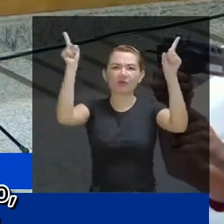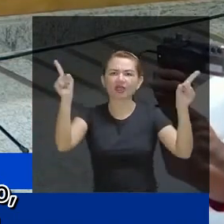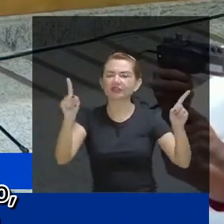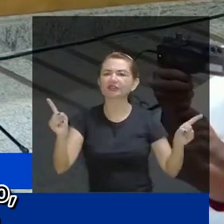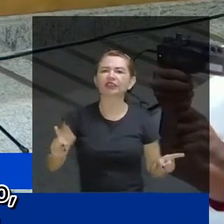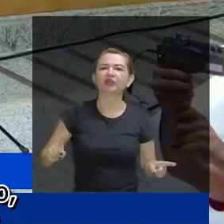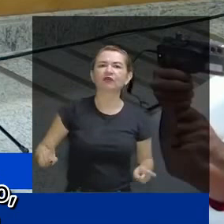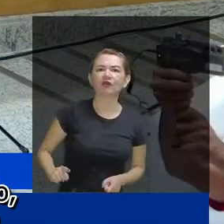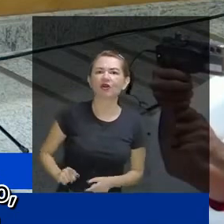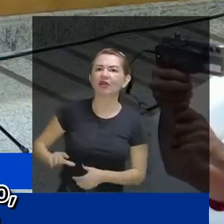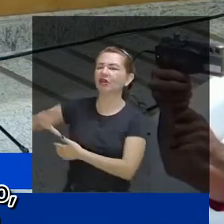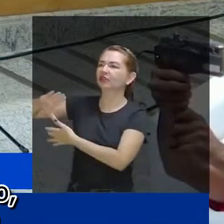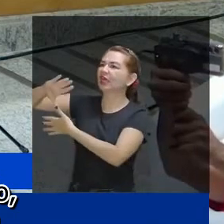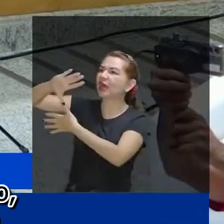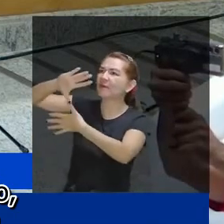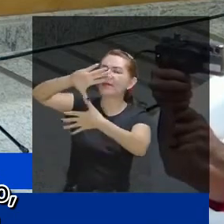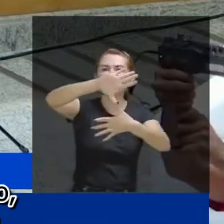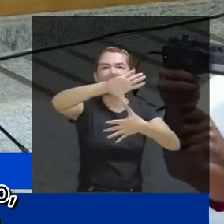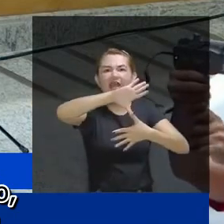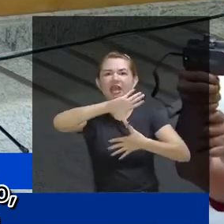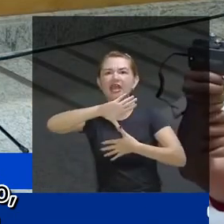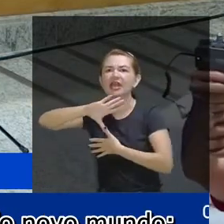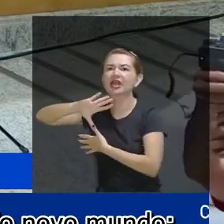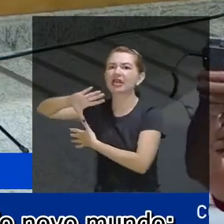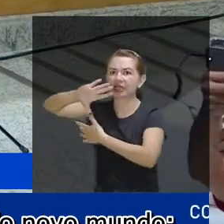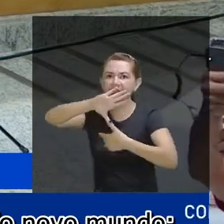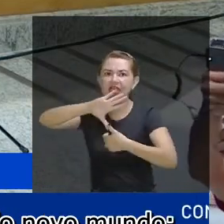fulguras, ó Brasil, florão da